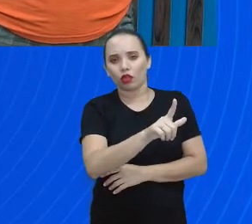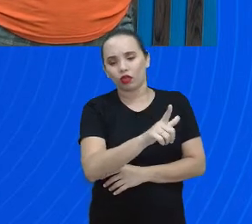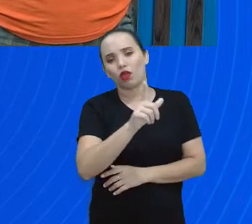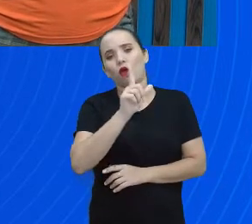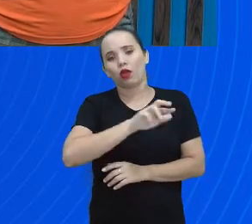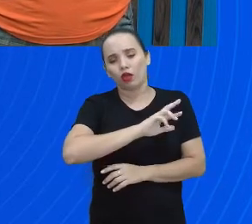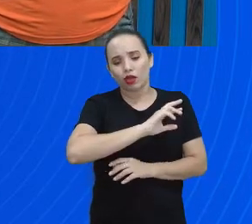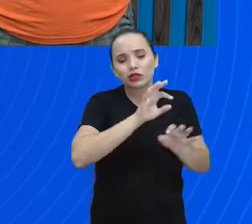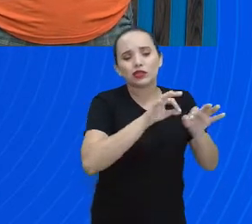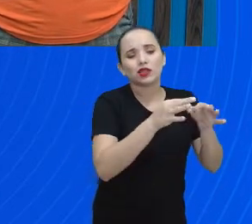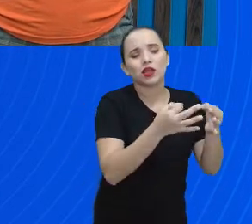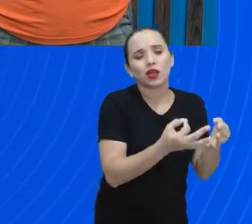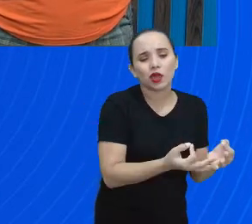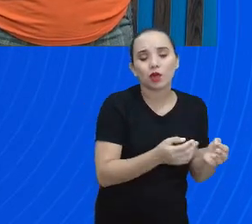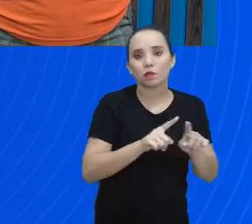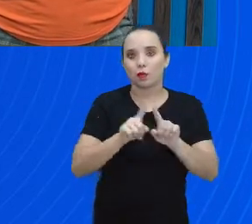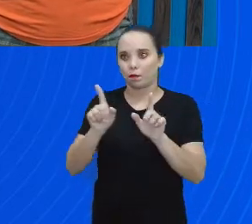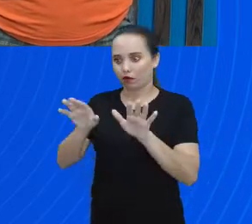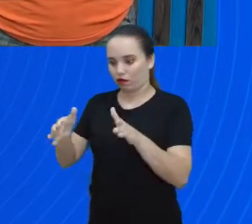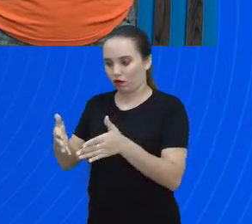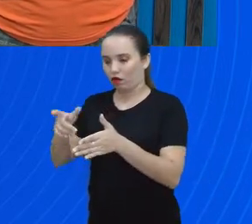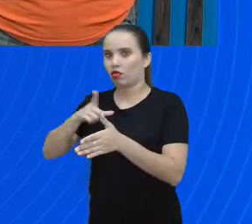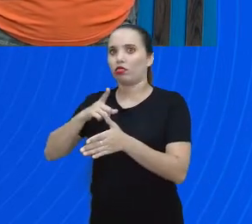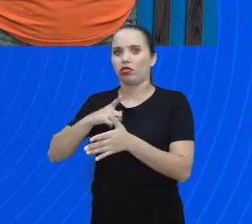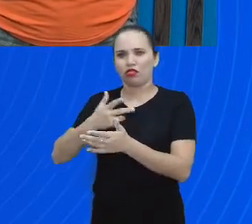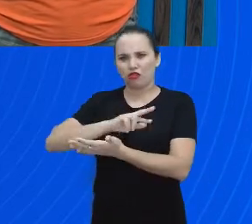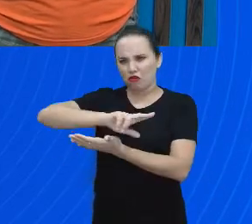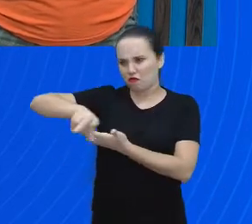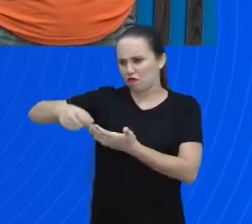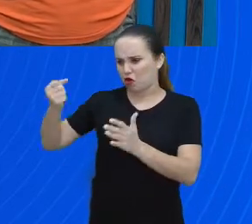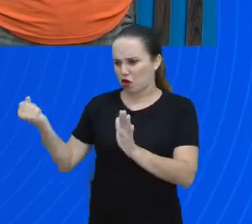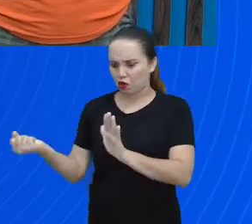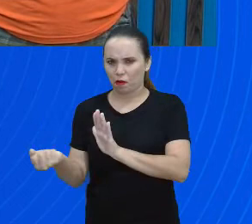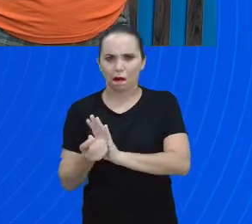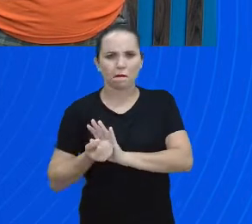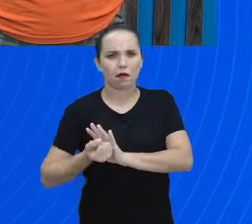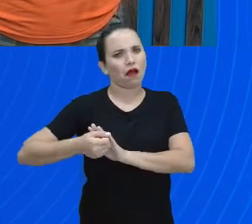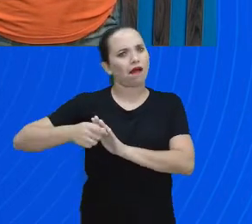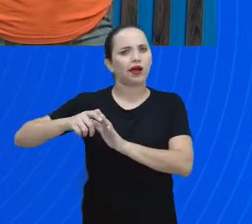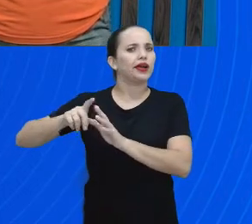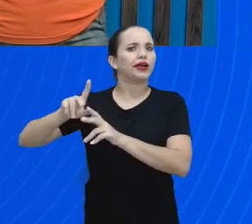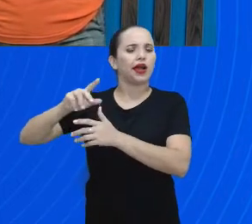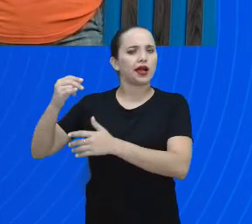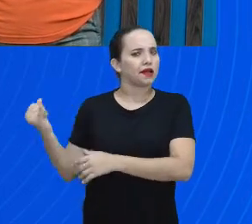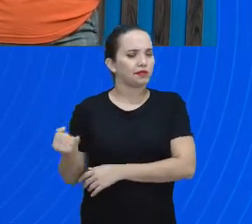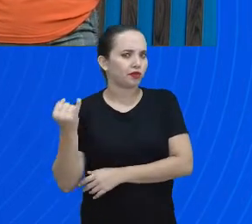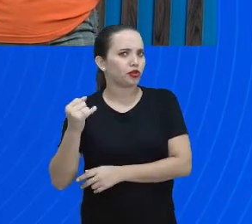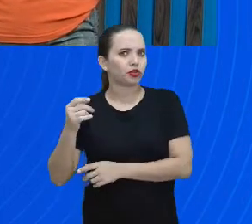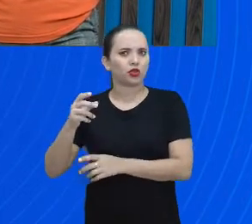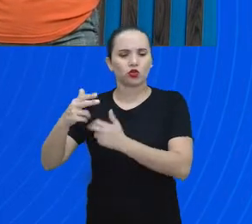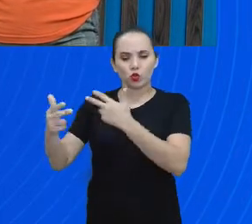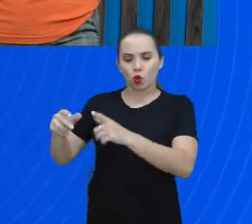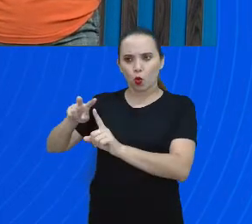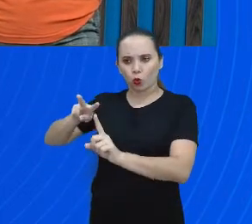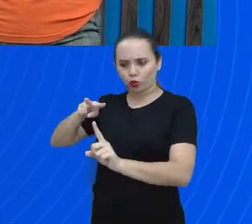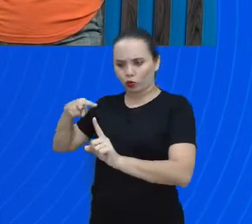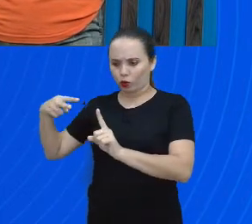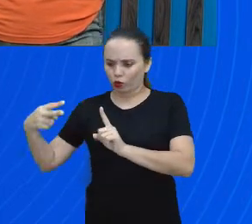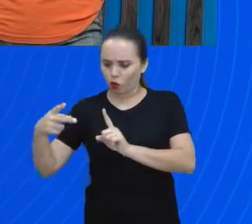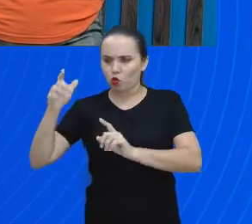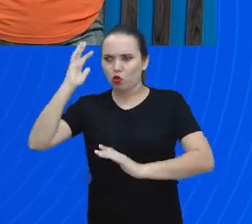vai trazer todos os elementos possíveis, símbolos, né? Registros visuais da memória,